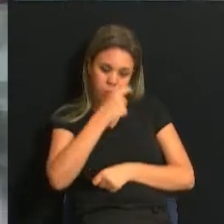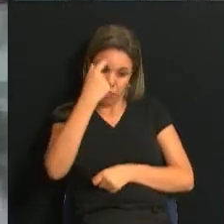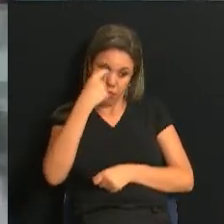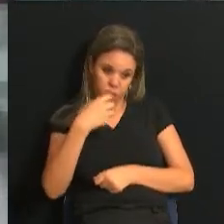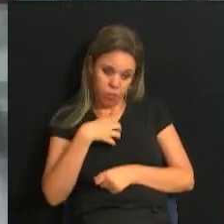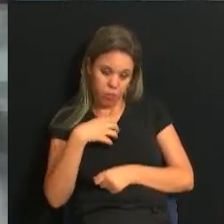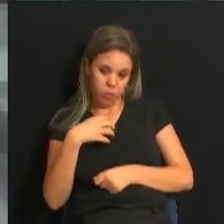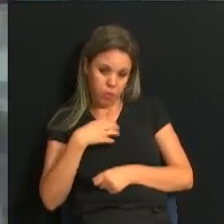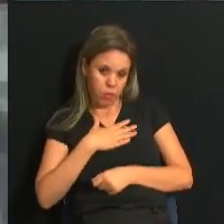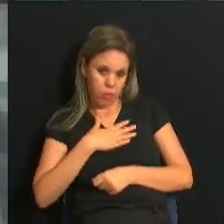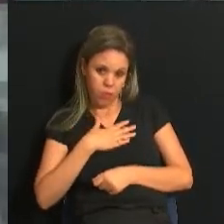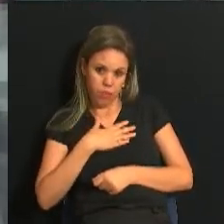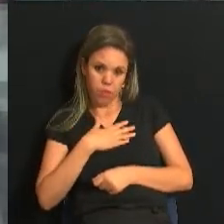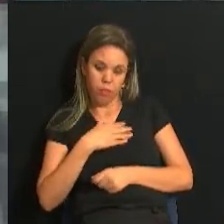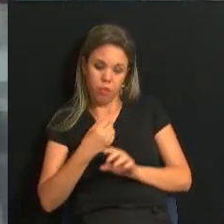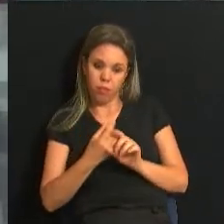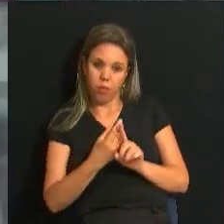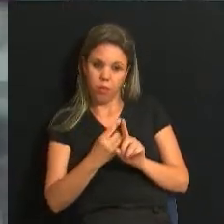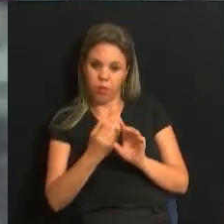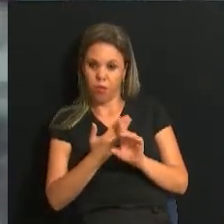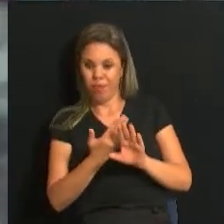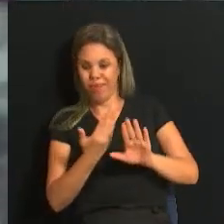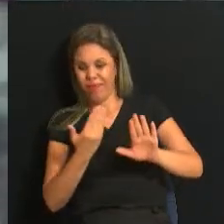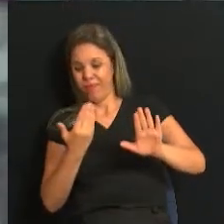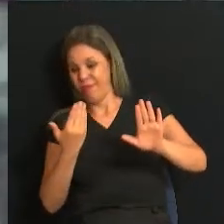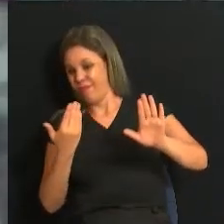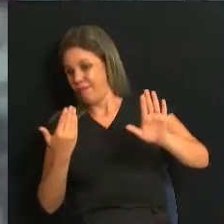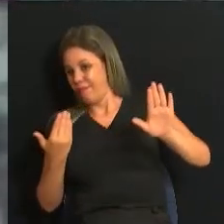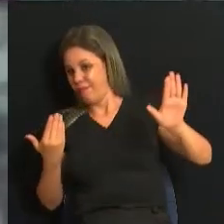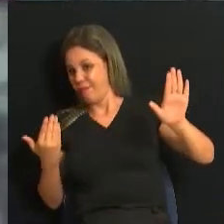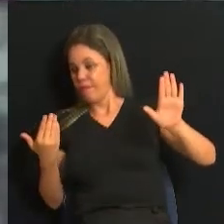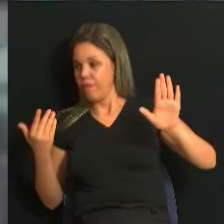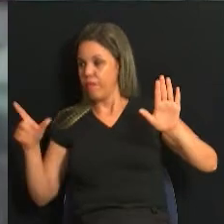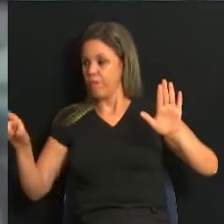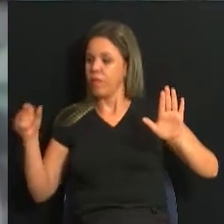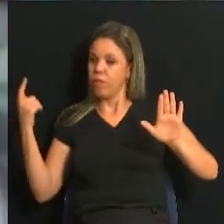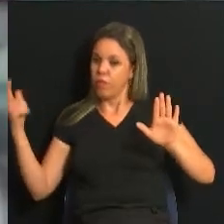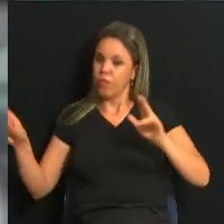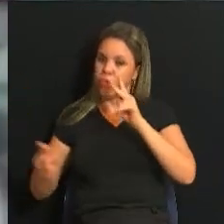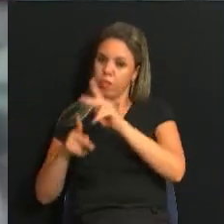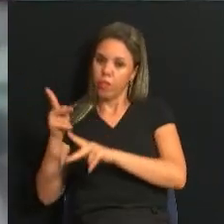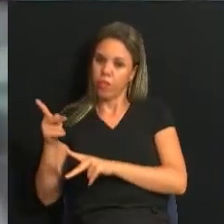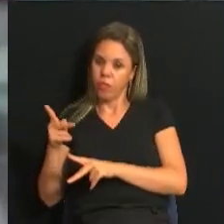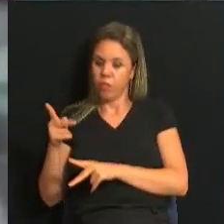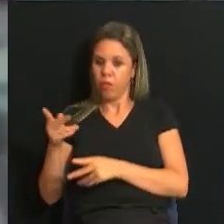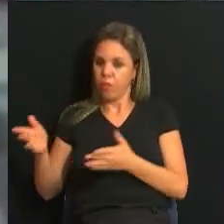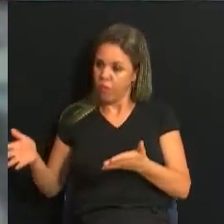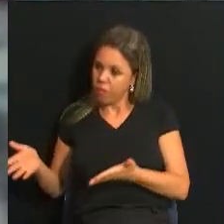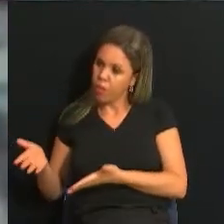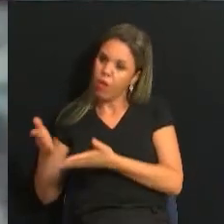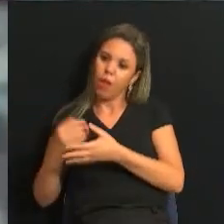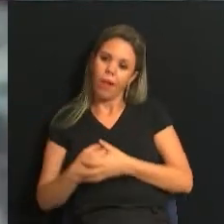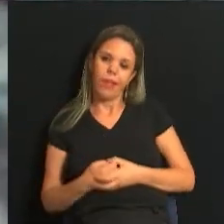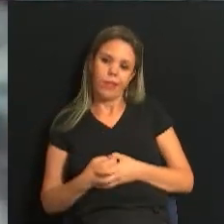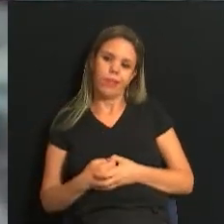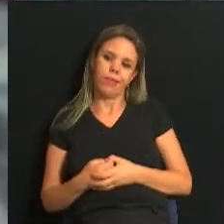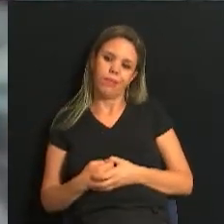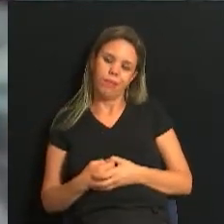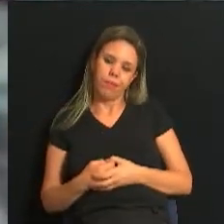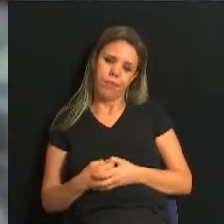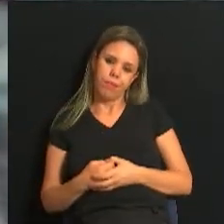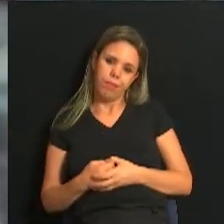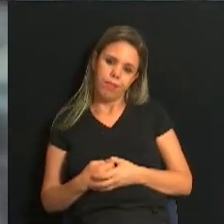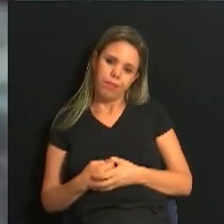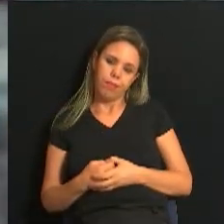a tendência é a gente se afastando e escolhendo relacionamentos que sejam mais construtivos, que nos elevem, que nos coloquem